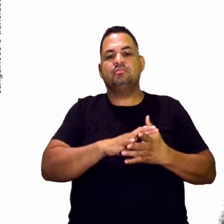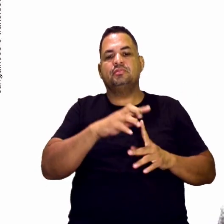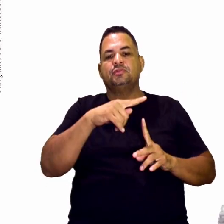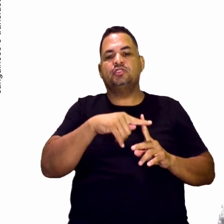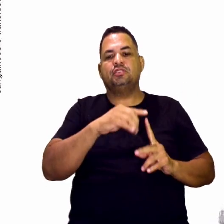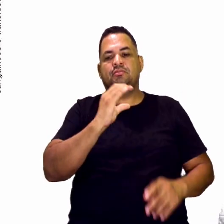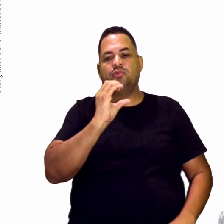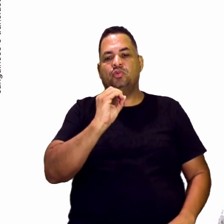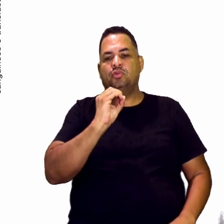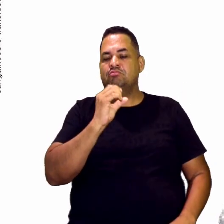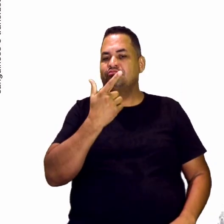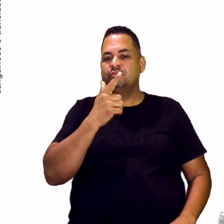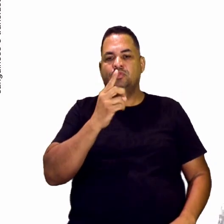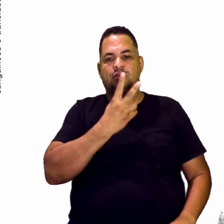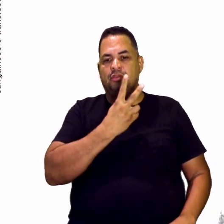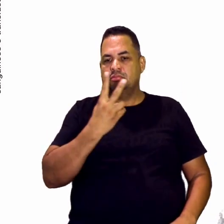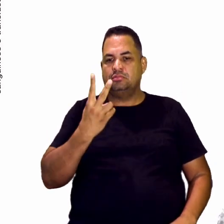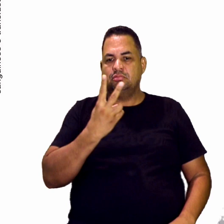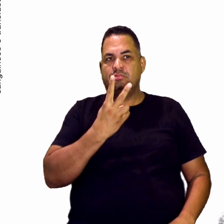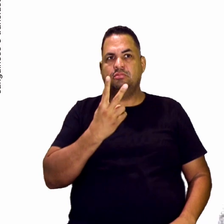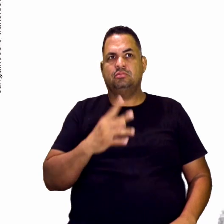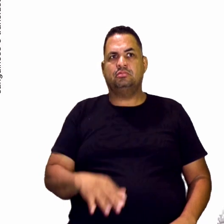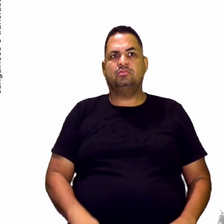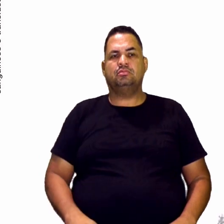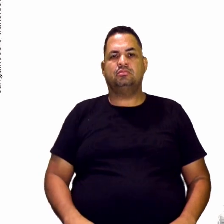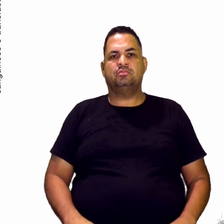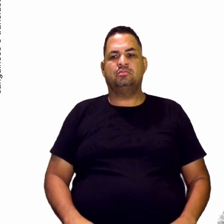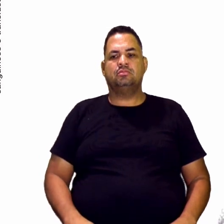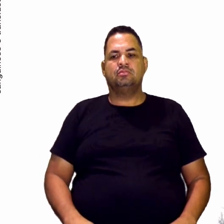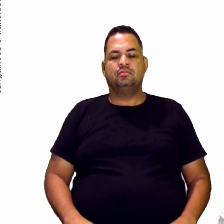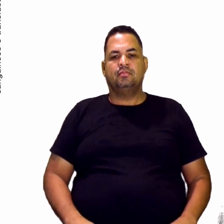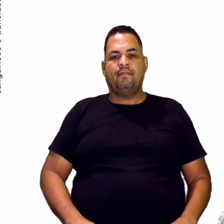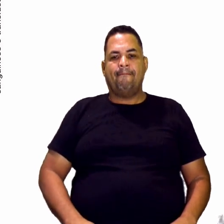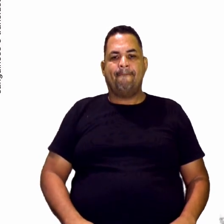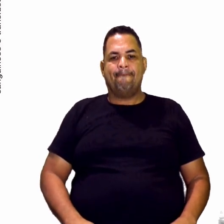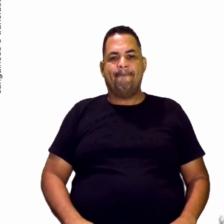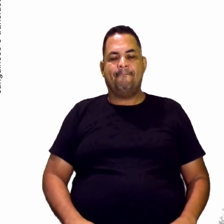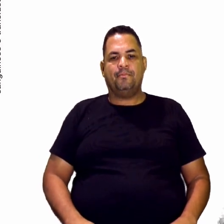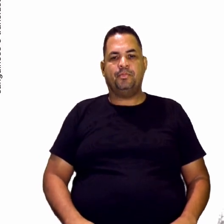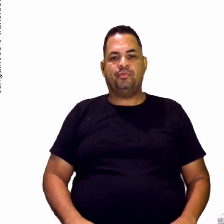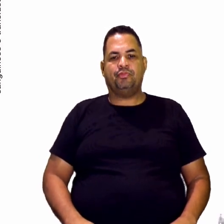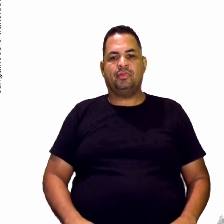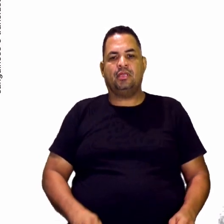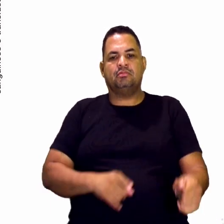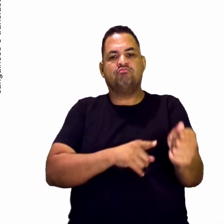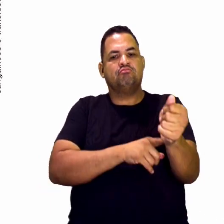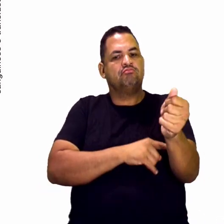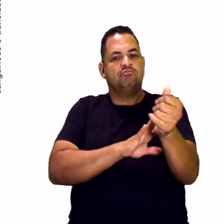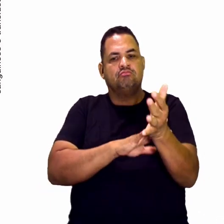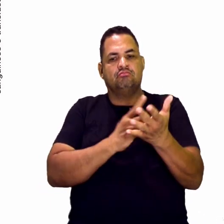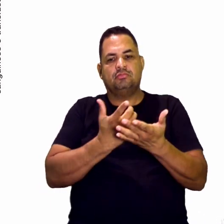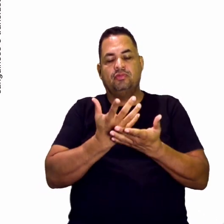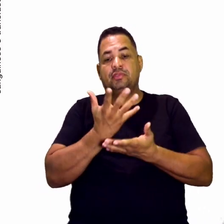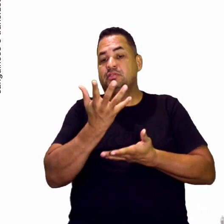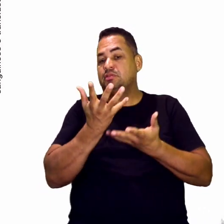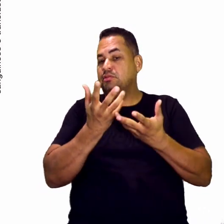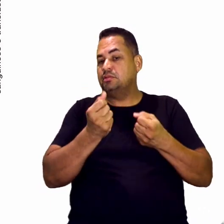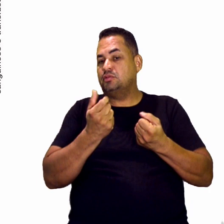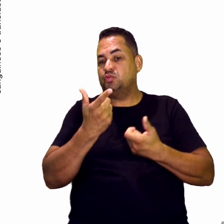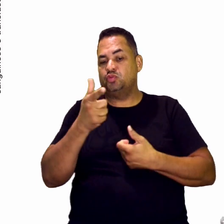tem nenhum dos dois, tá bom? Então, é um sangue que não vai aceitar os